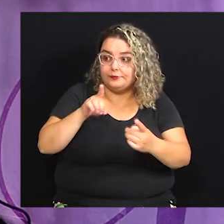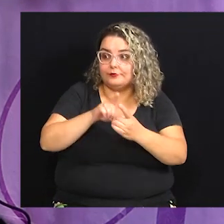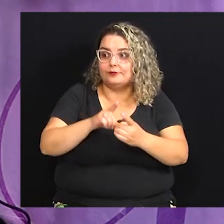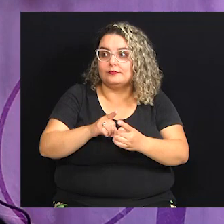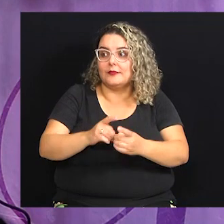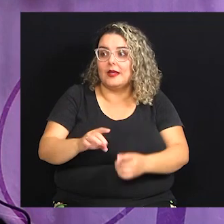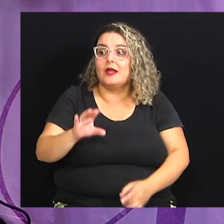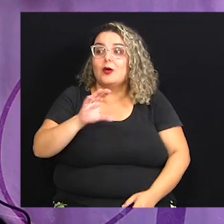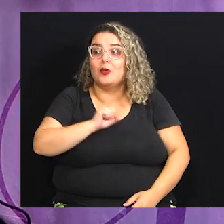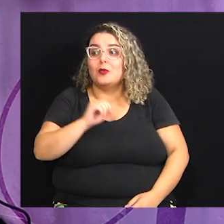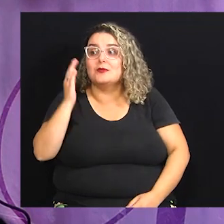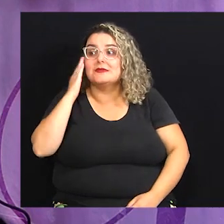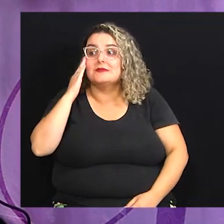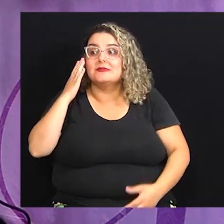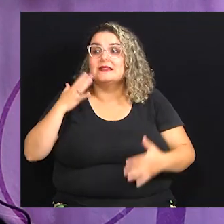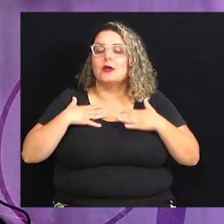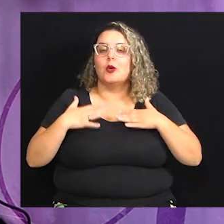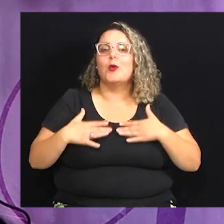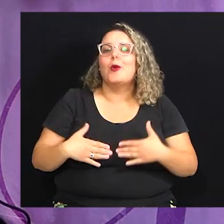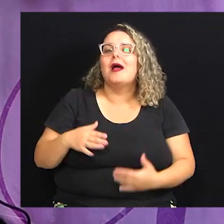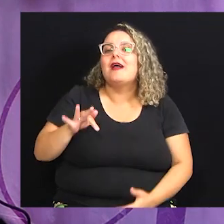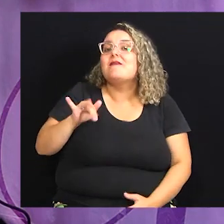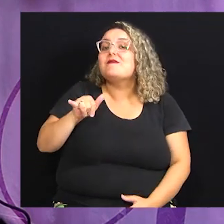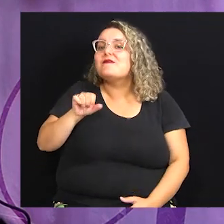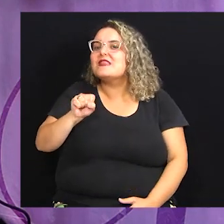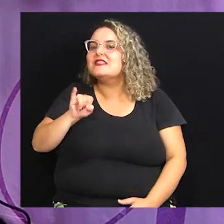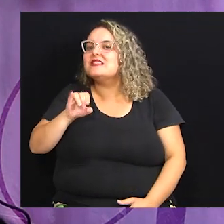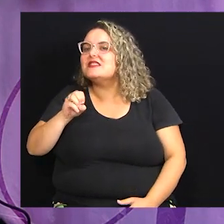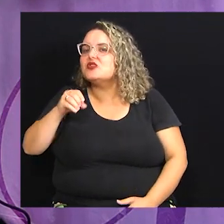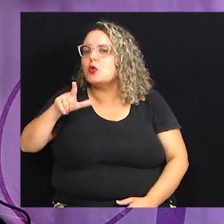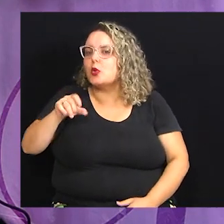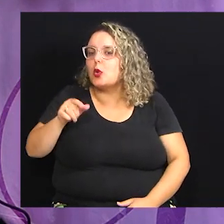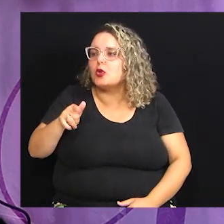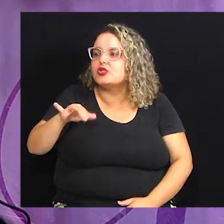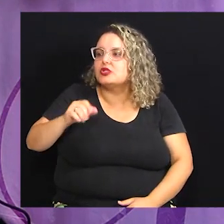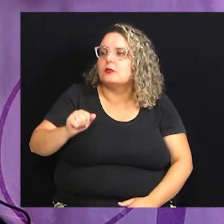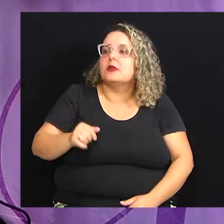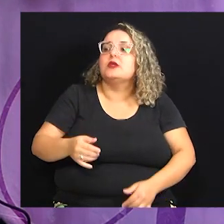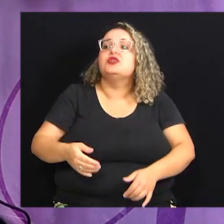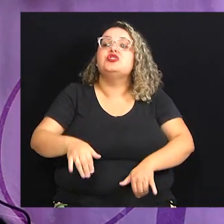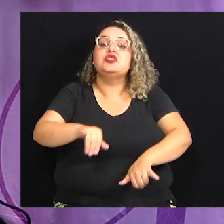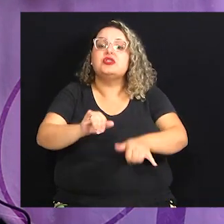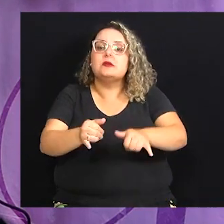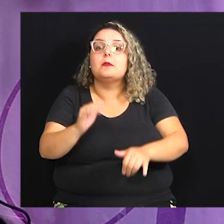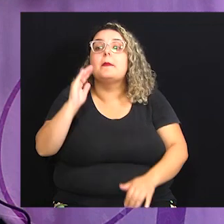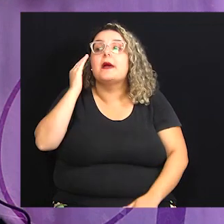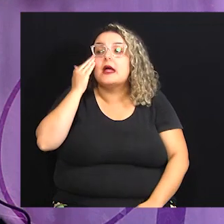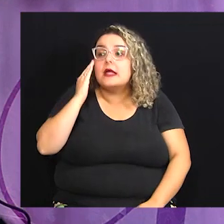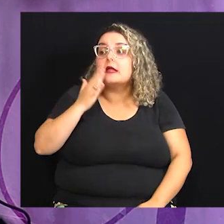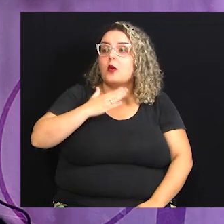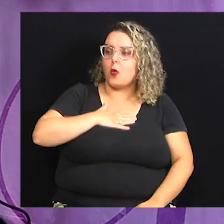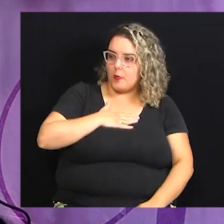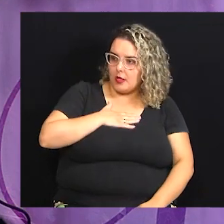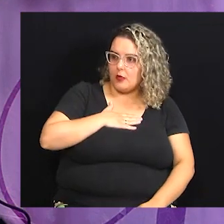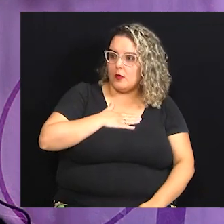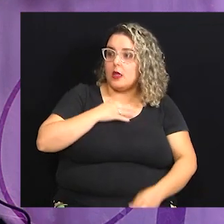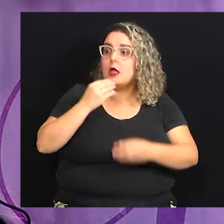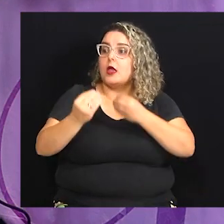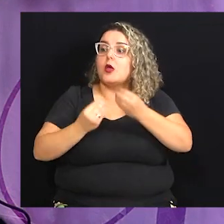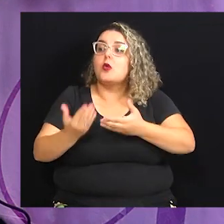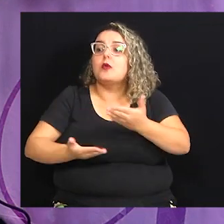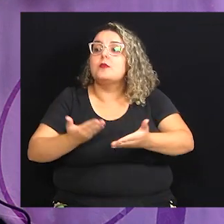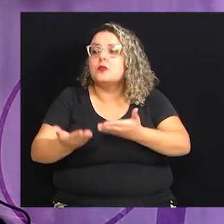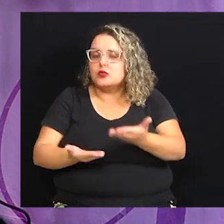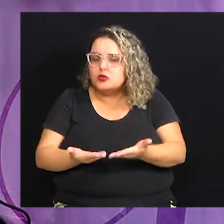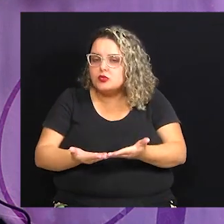de saber o que acontece no nosso corpo fisiologicamente, quimicamente, para então entender o que está acontecendo comigo e como é